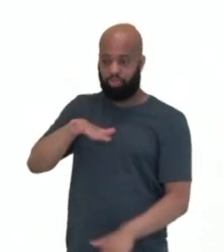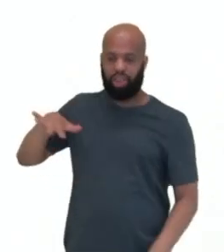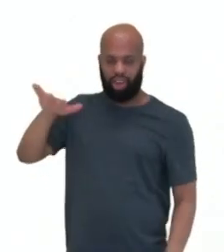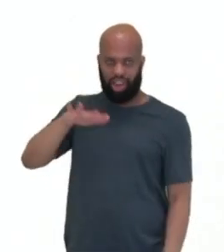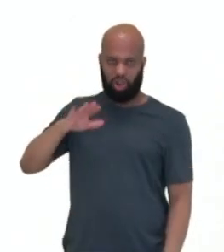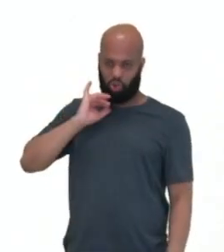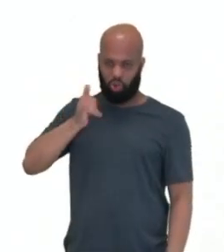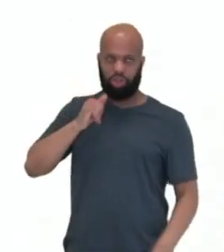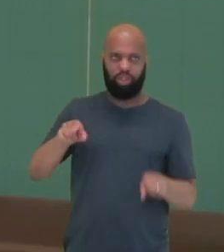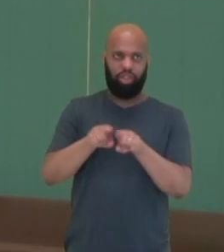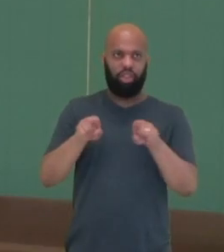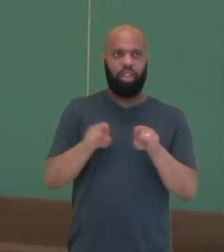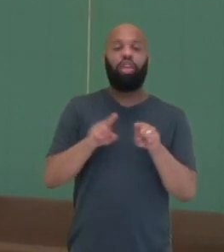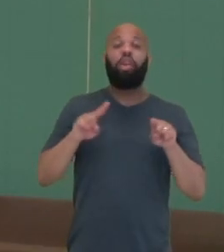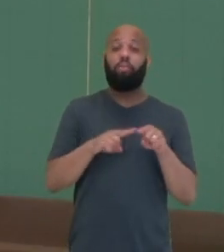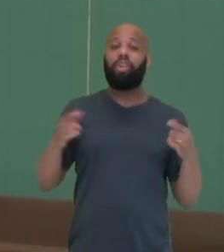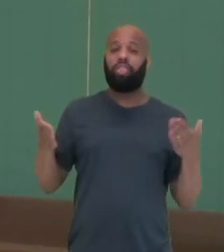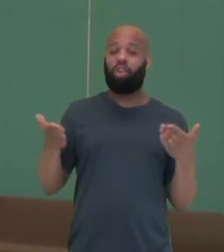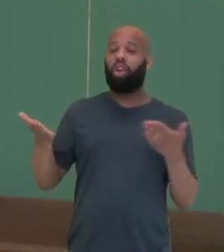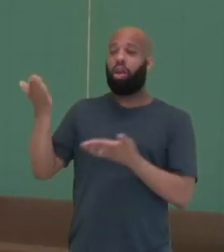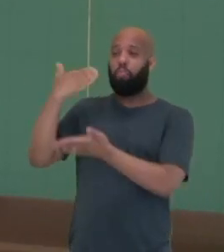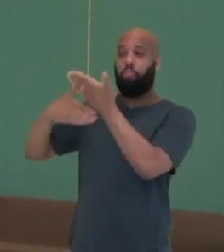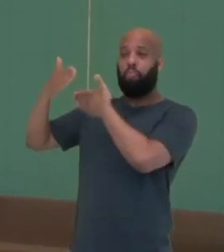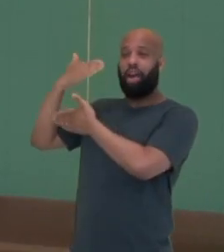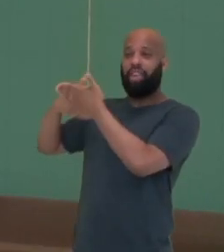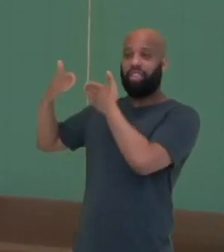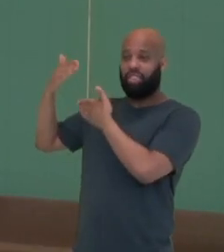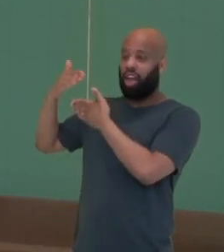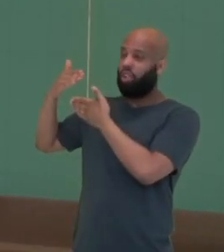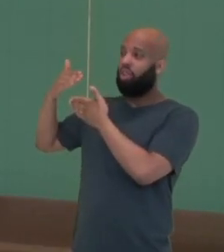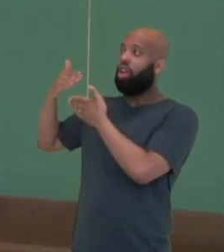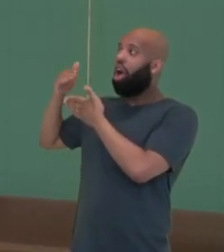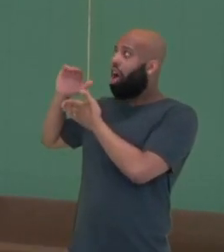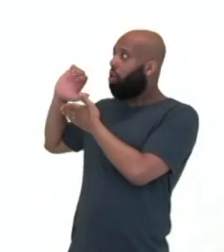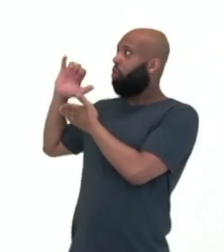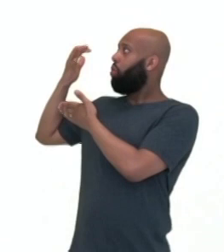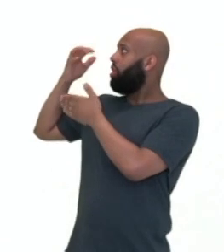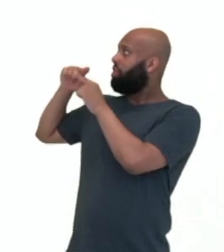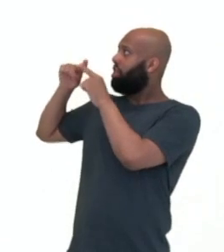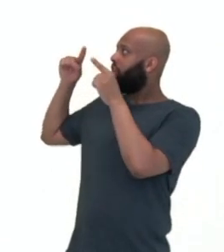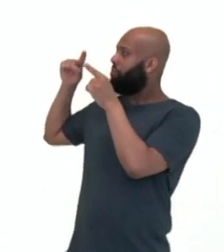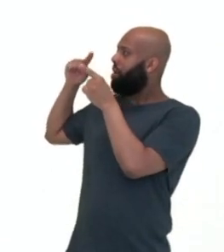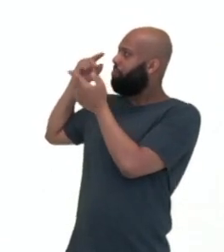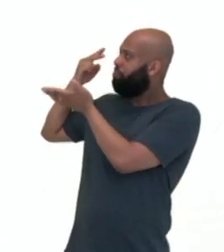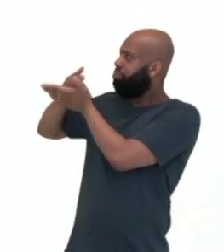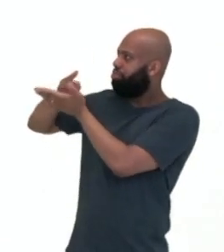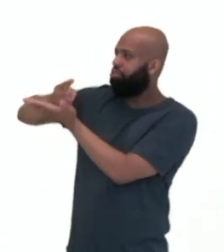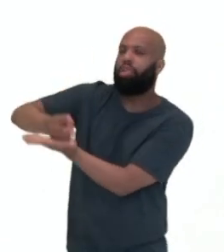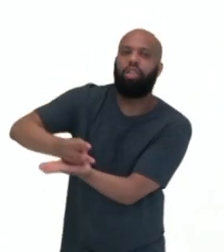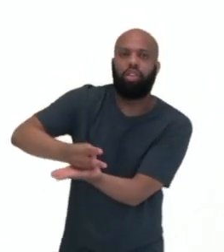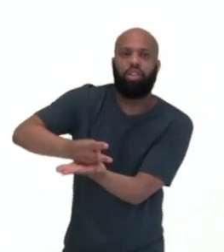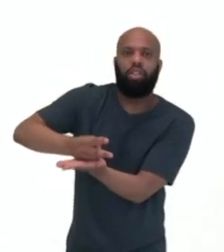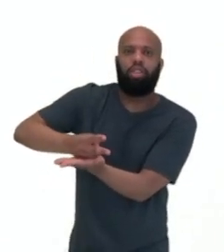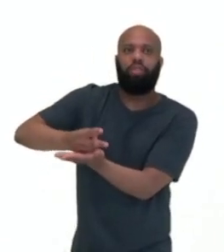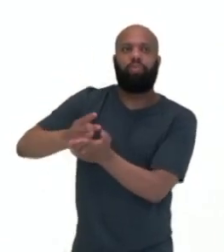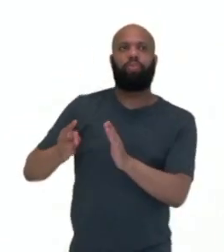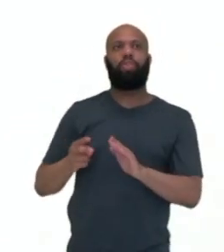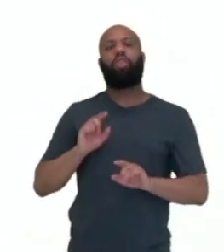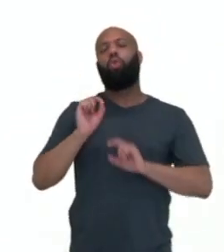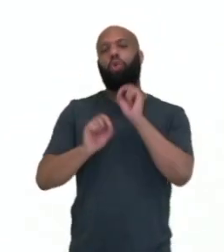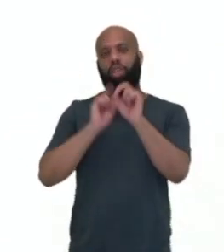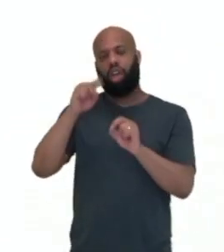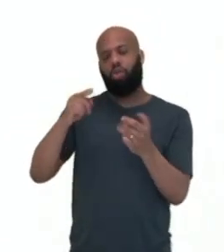narrativa. Já o pretérito imperfeito, o que vai indicar? Uma ação habitual no tempo passado,